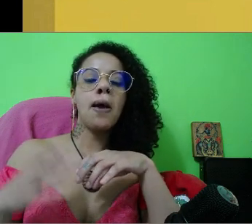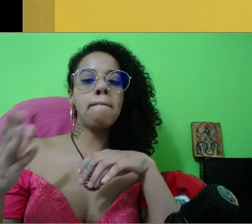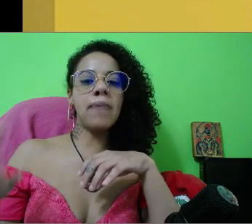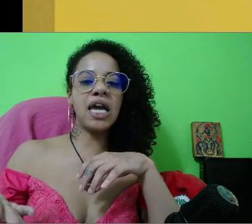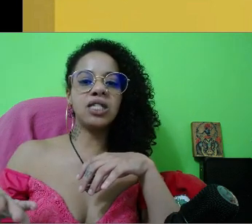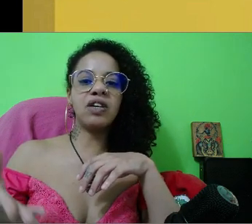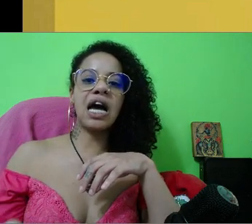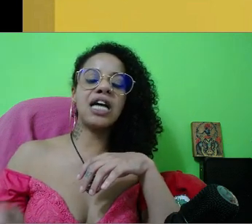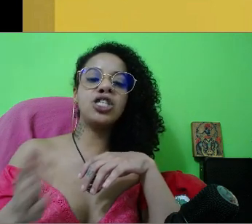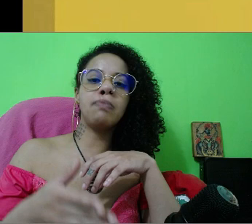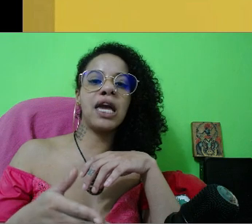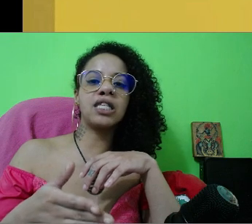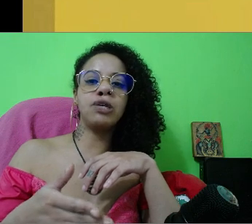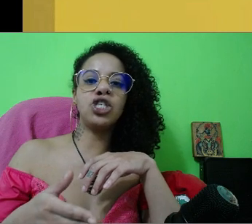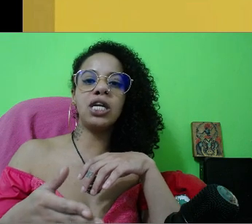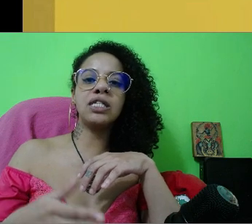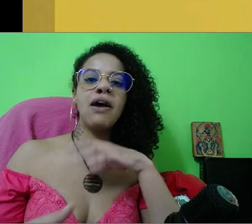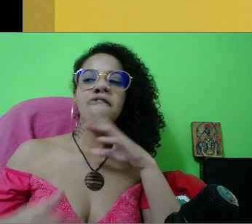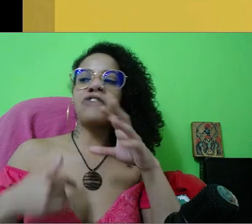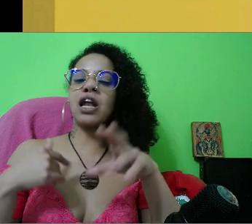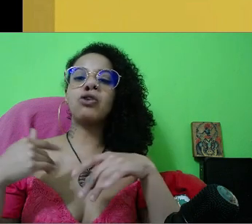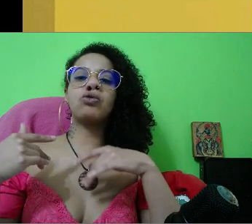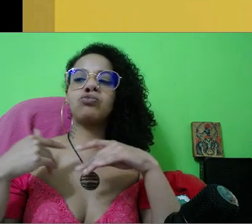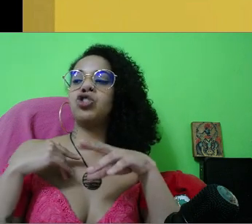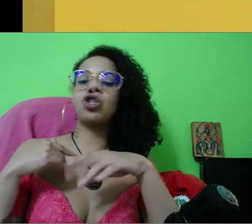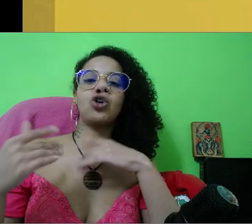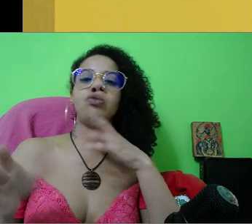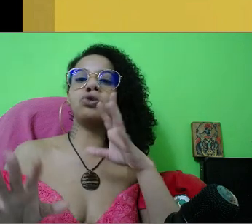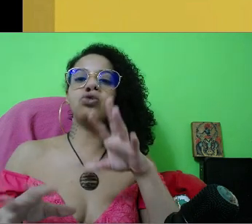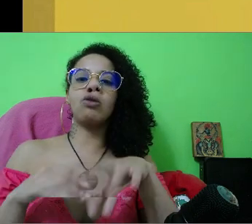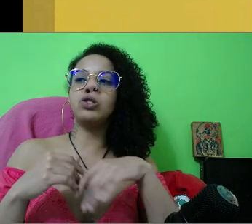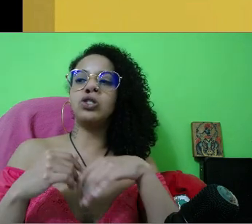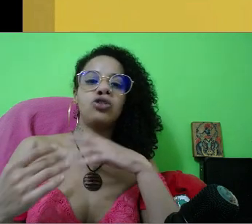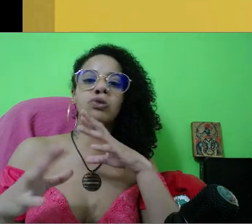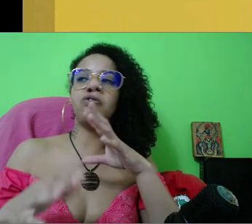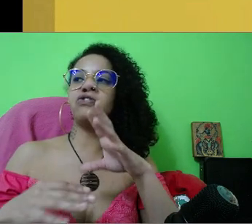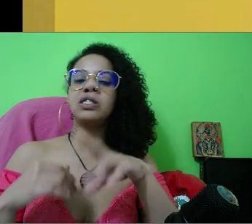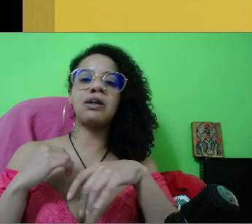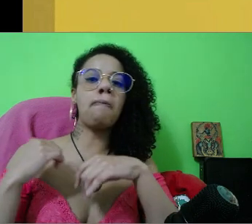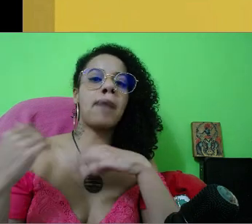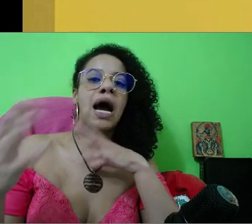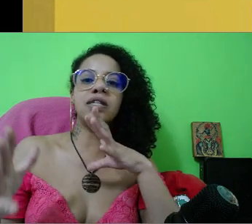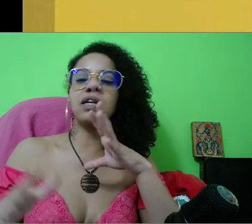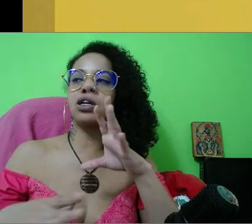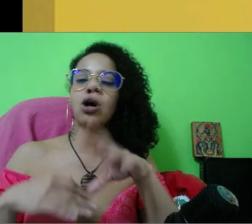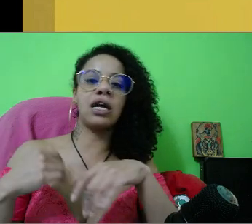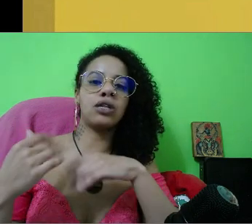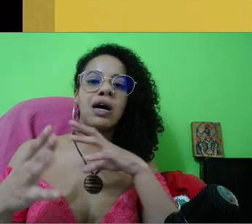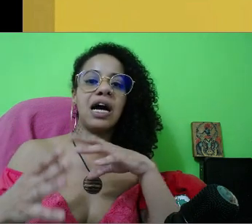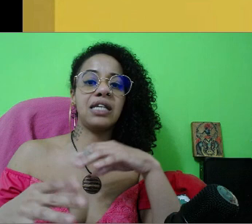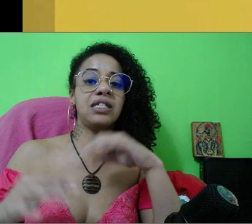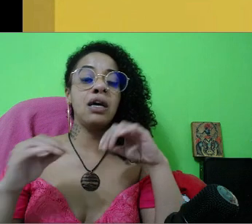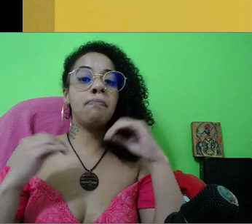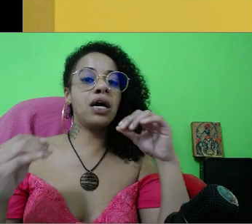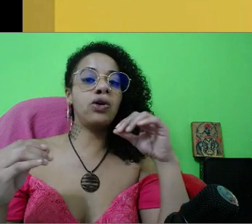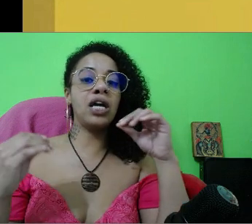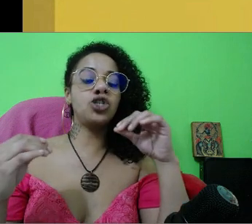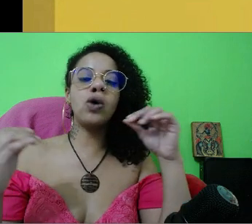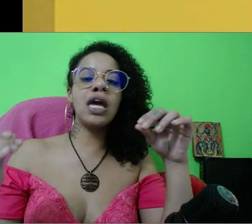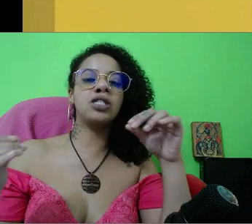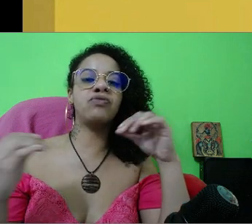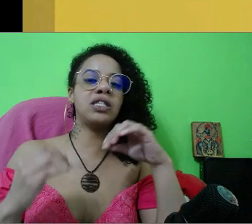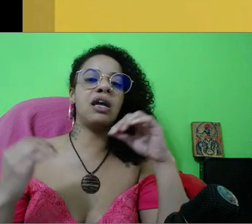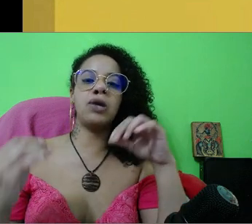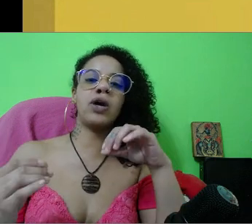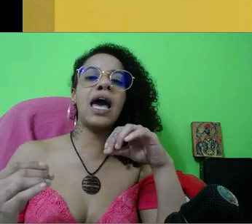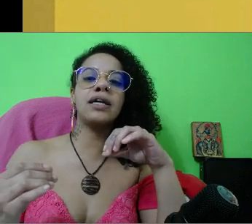mática né meios verdades meias mentiras fala de todo mundo como se todo mundo fosse seu parça que cola na tua casa mano